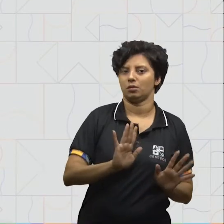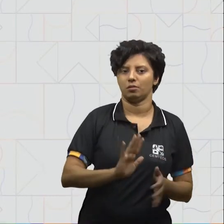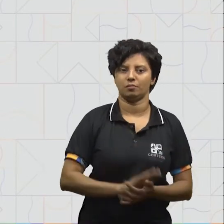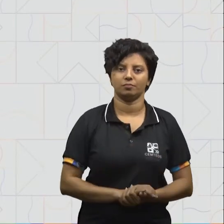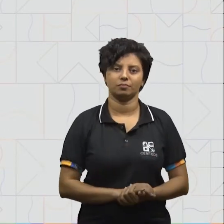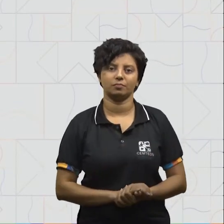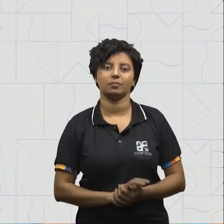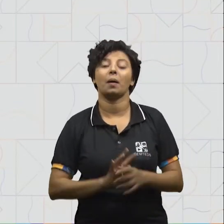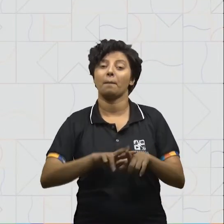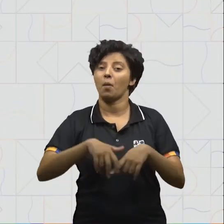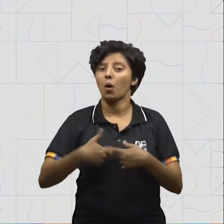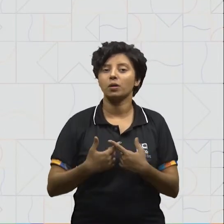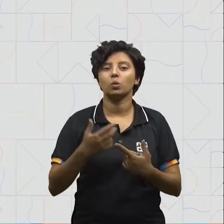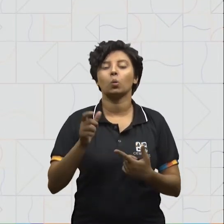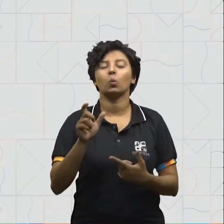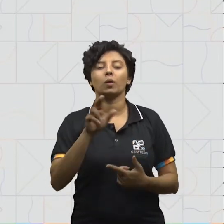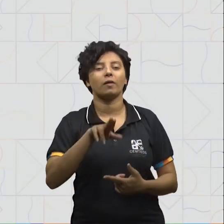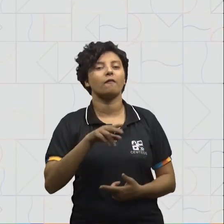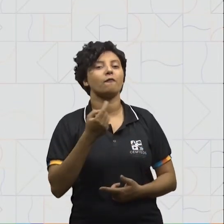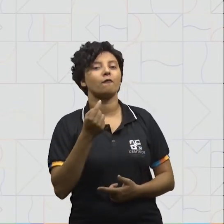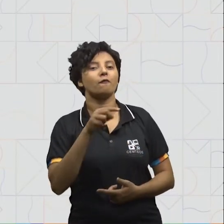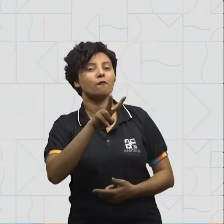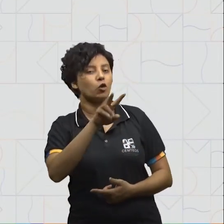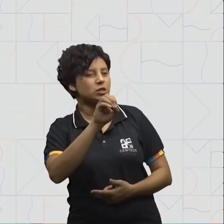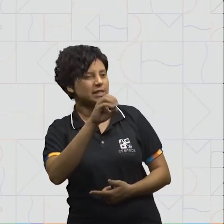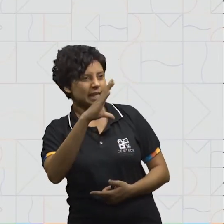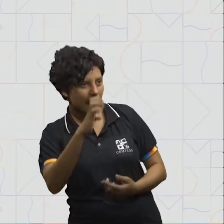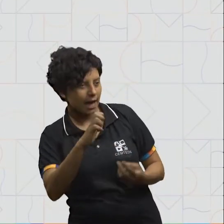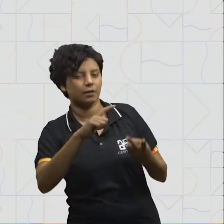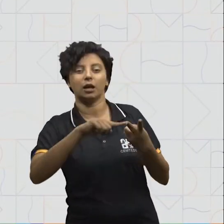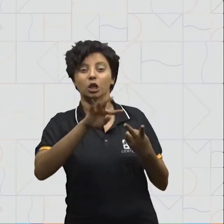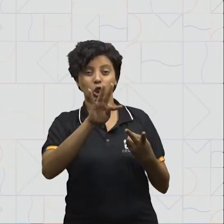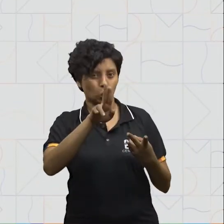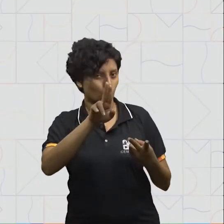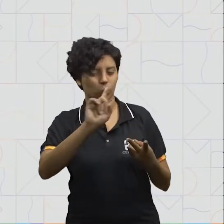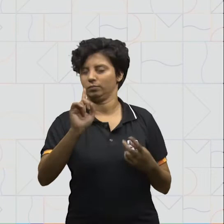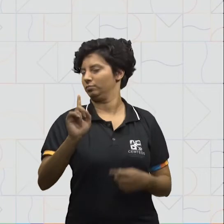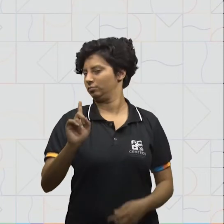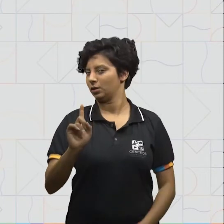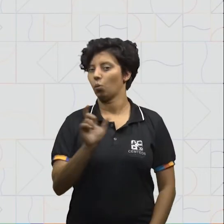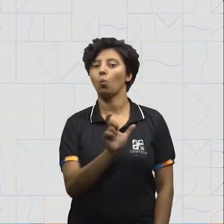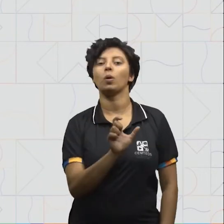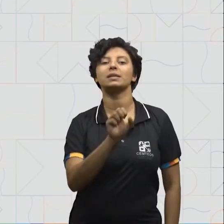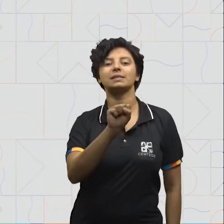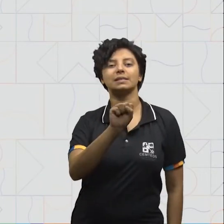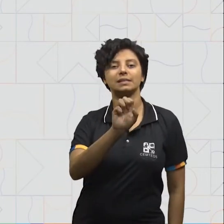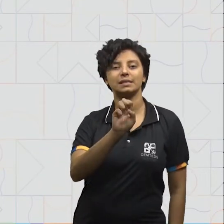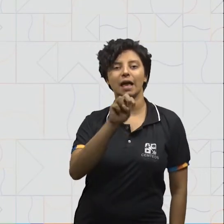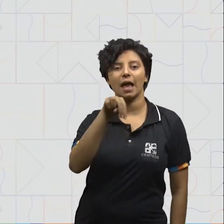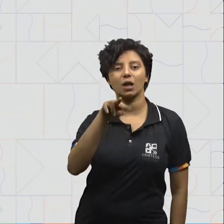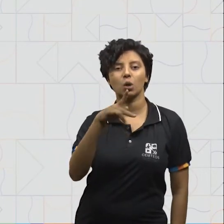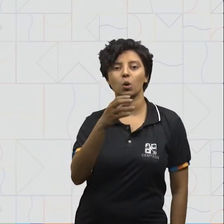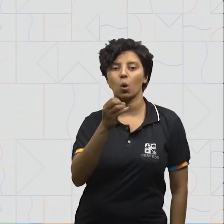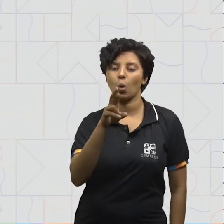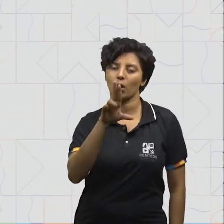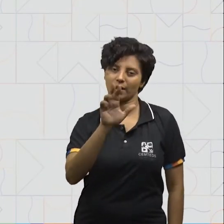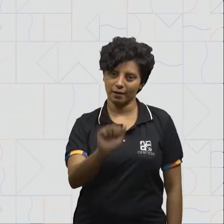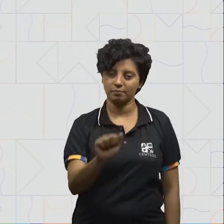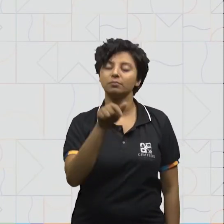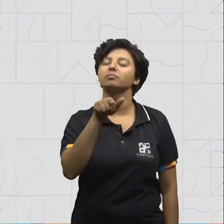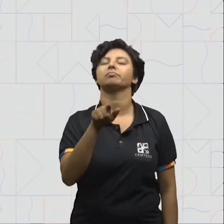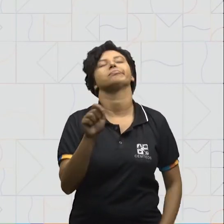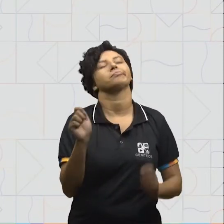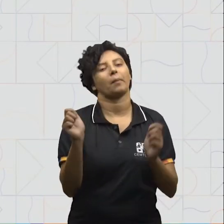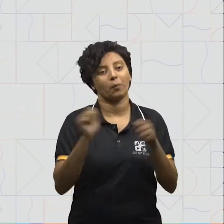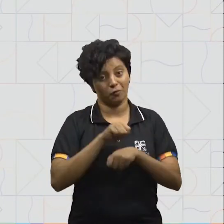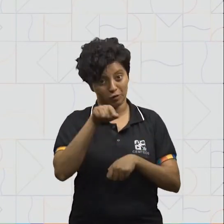professora. E por isso, eu não usei o você ou o tu, e sim senhora. Lembre-se, isso pode acontecer